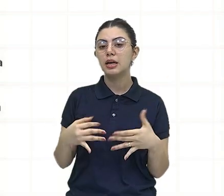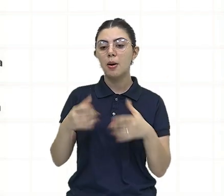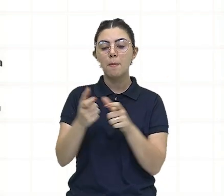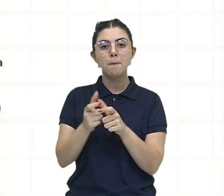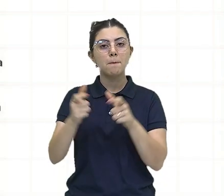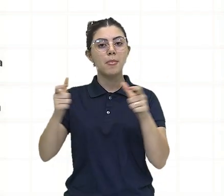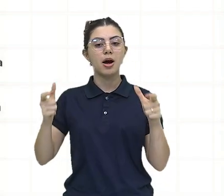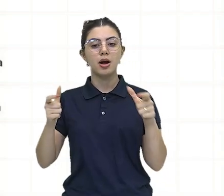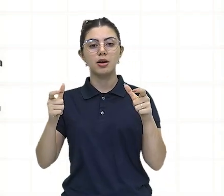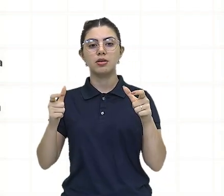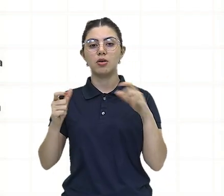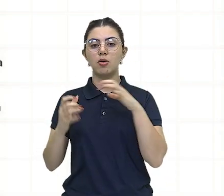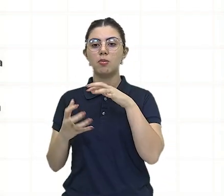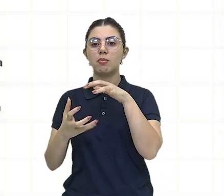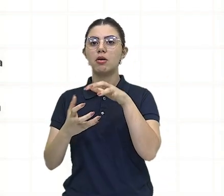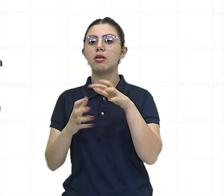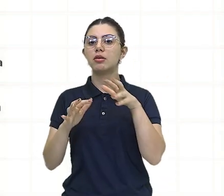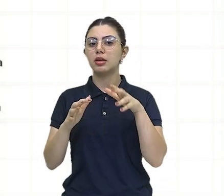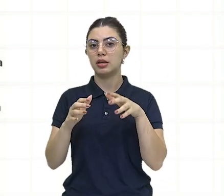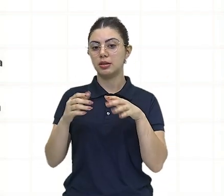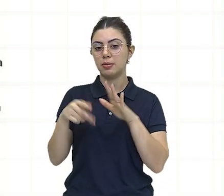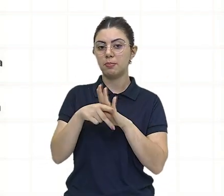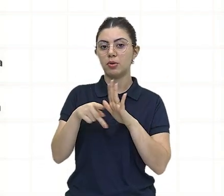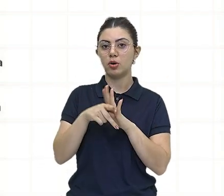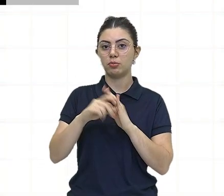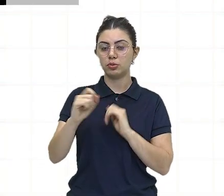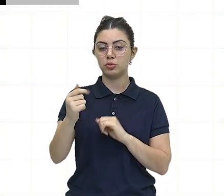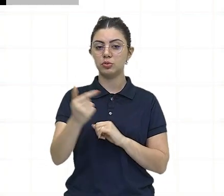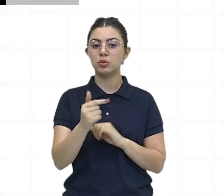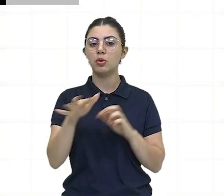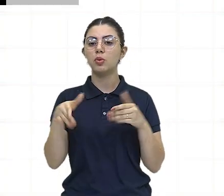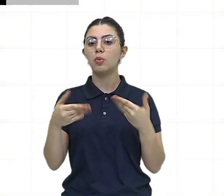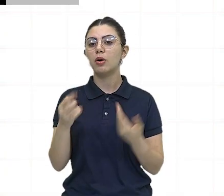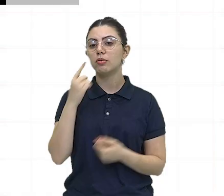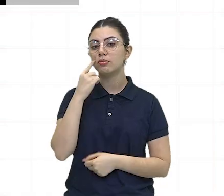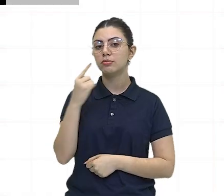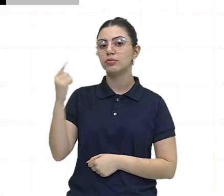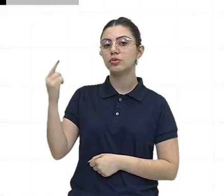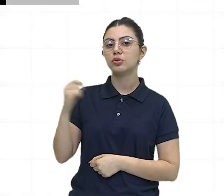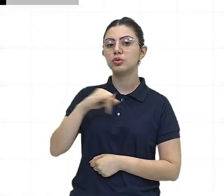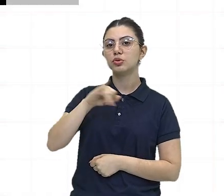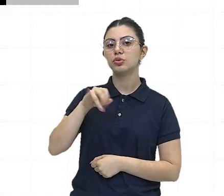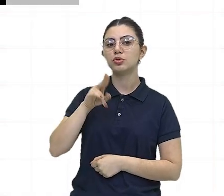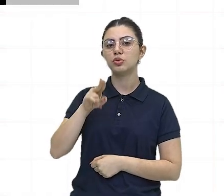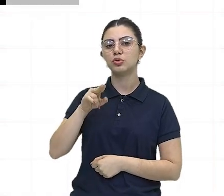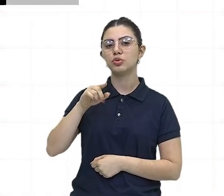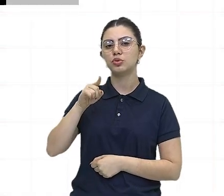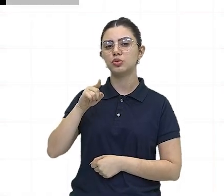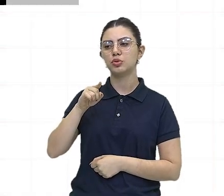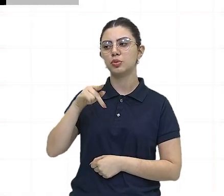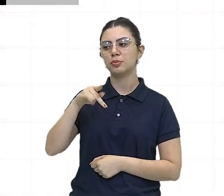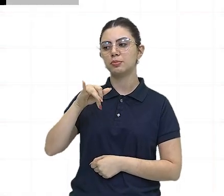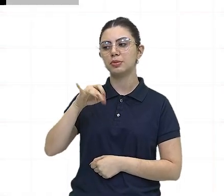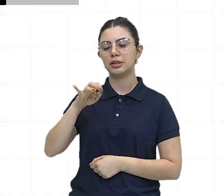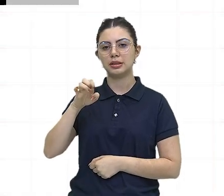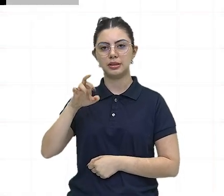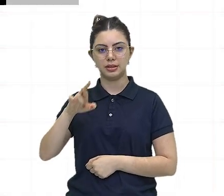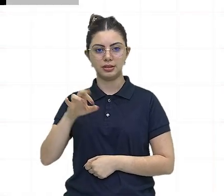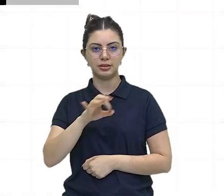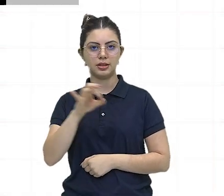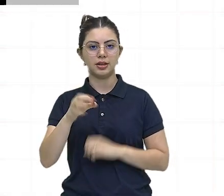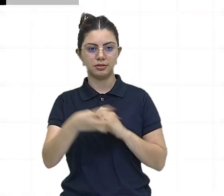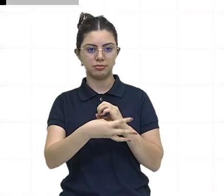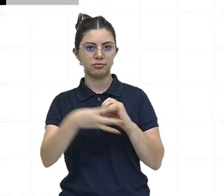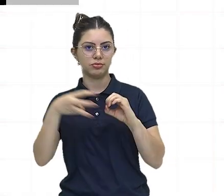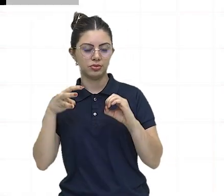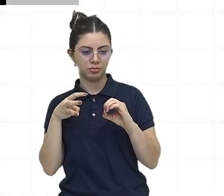solar, que é Júpiter. Ele possui uma atmosfera densa, de gases como hidrogênio e hélio, que já foi